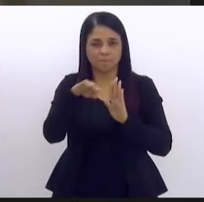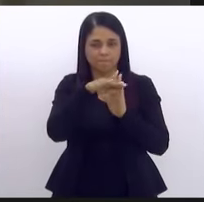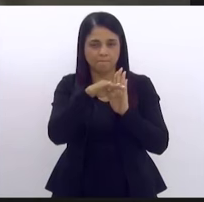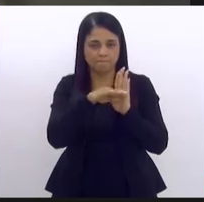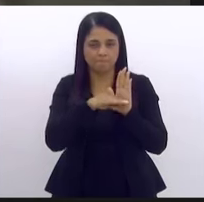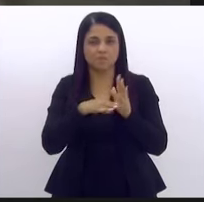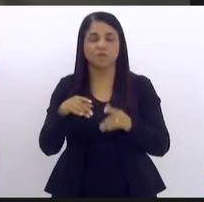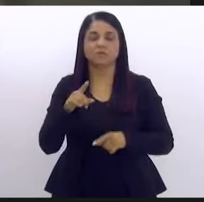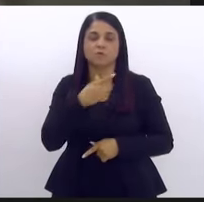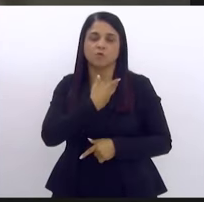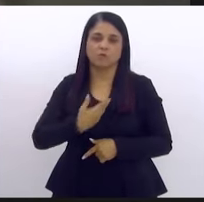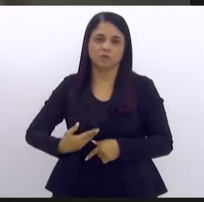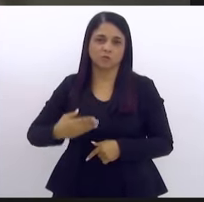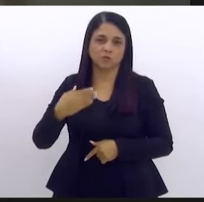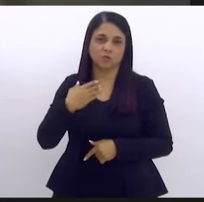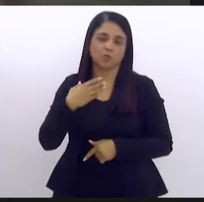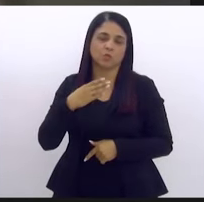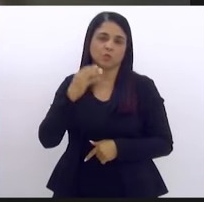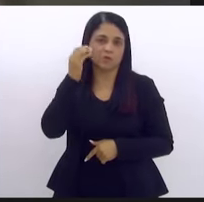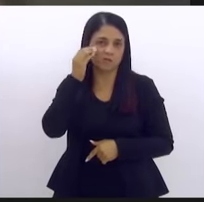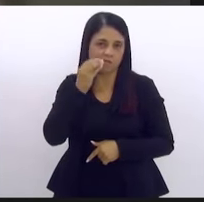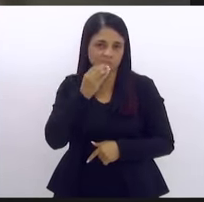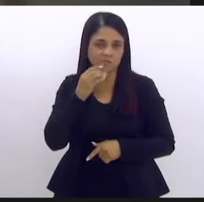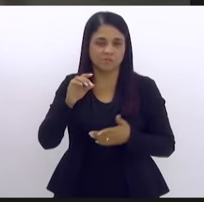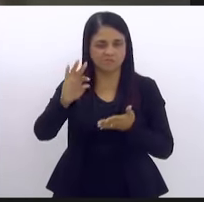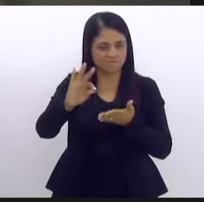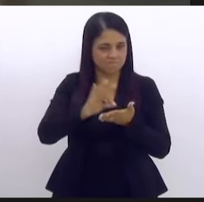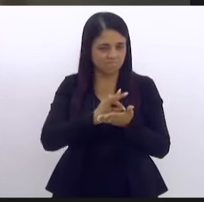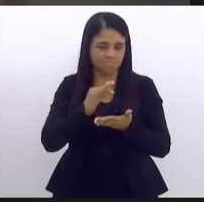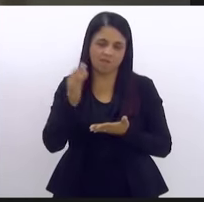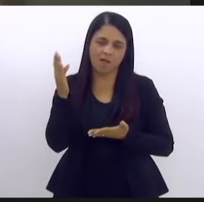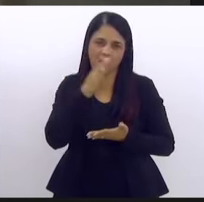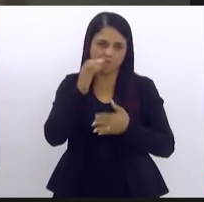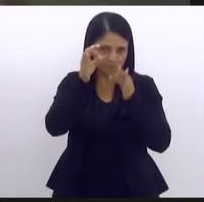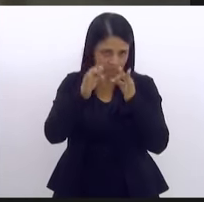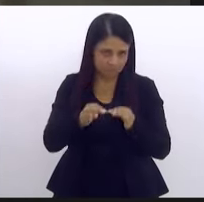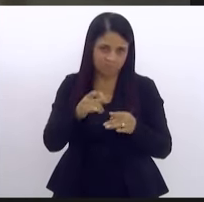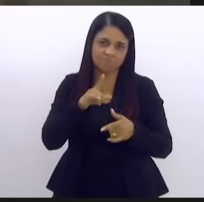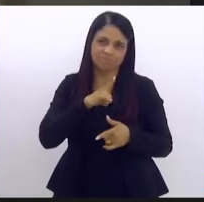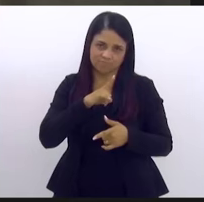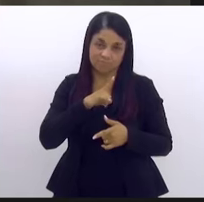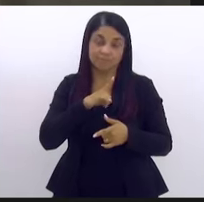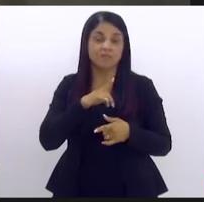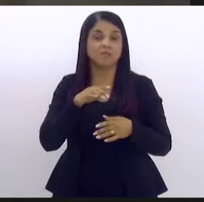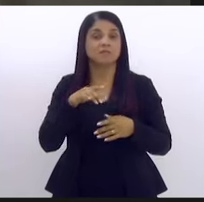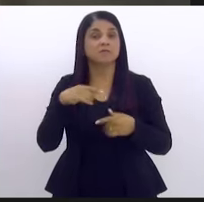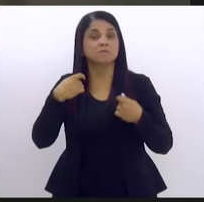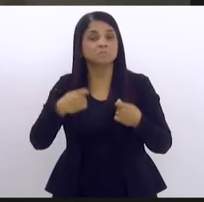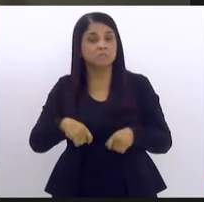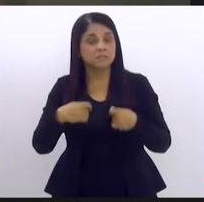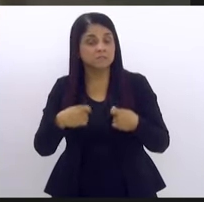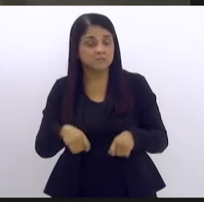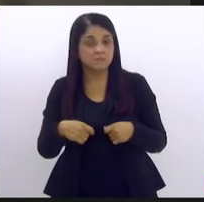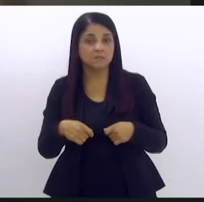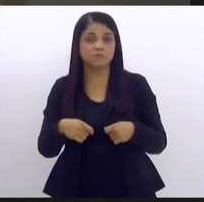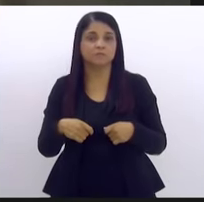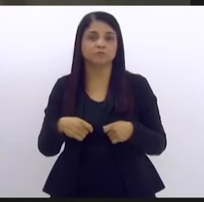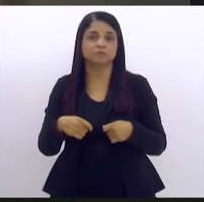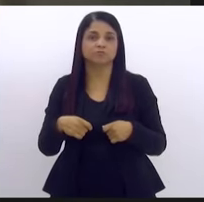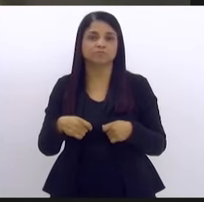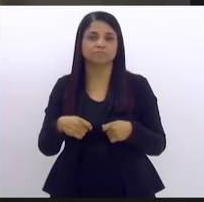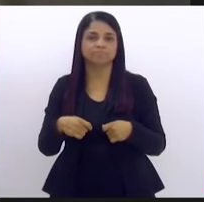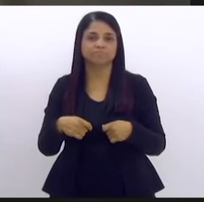Cláudio Castro também, que vai sancionar com certeza o mais rápido possível, e dizer que realmente precisamos construir uma